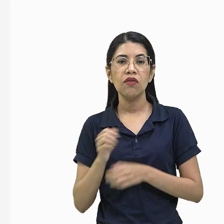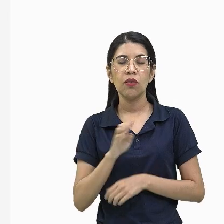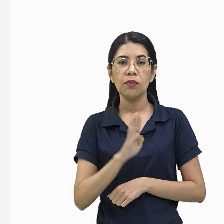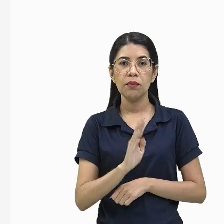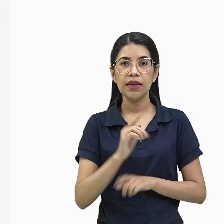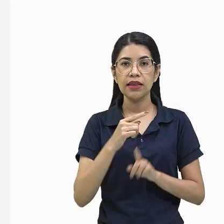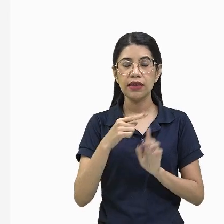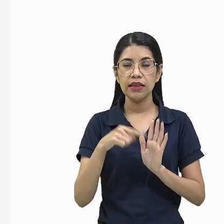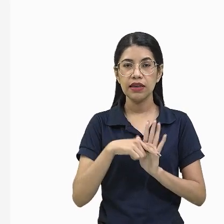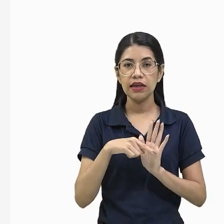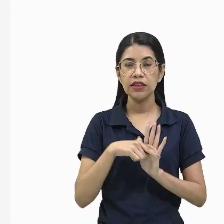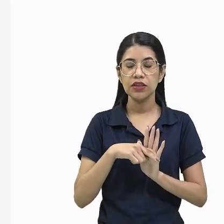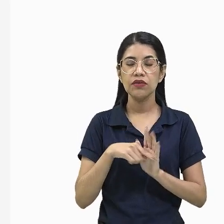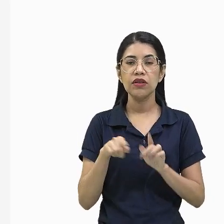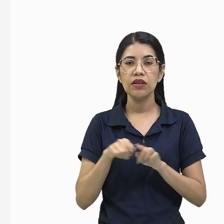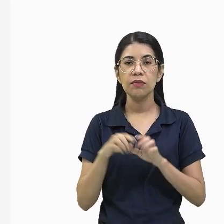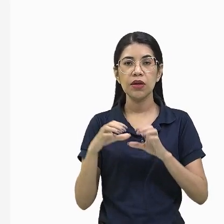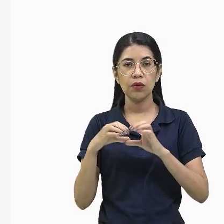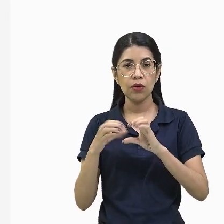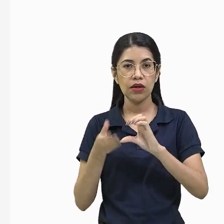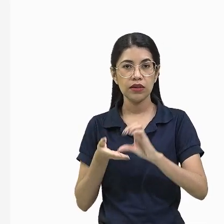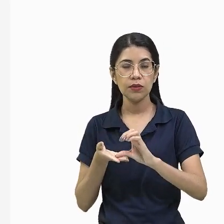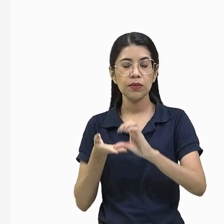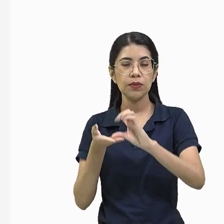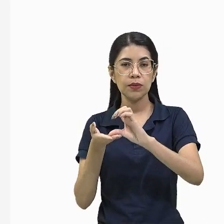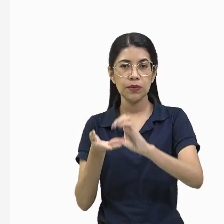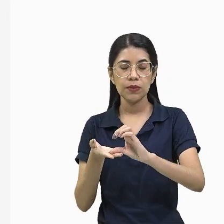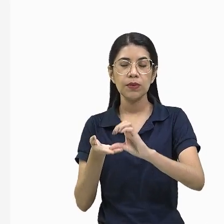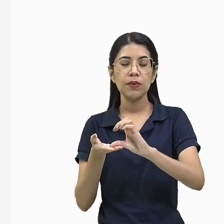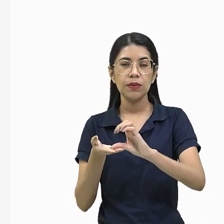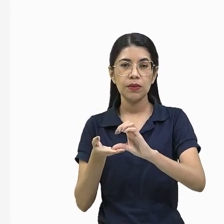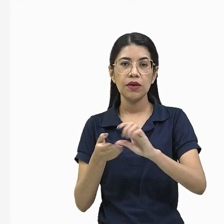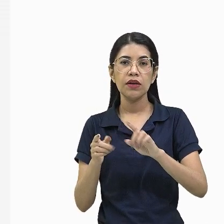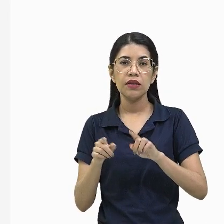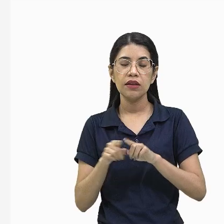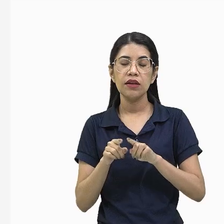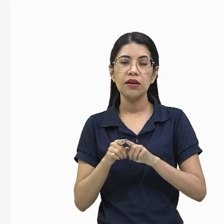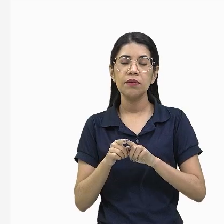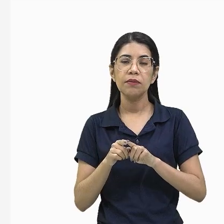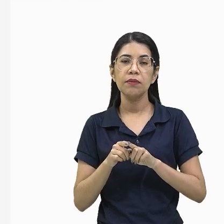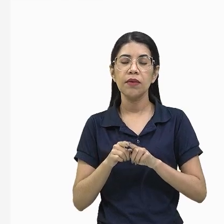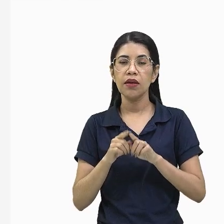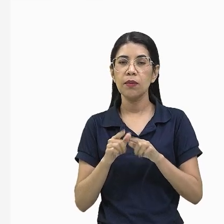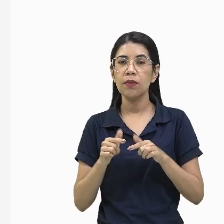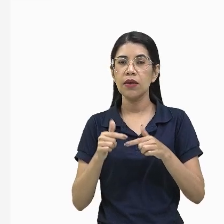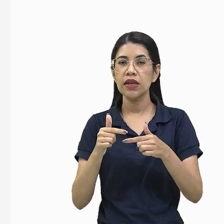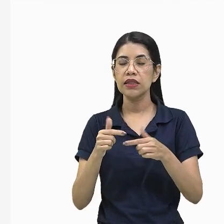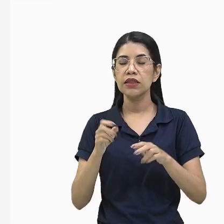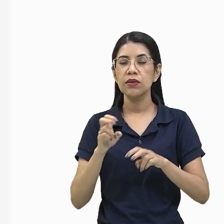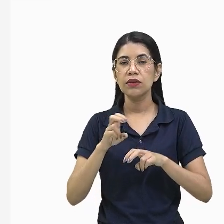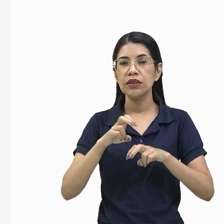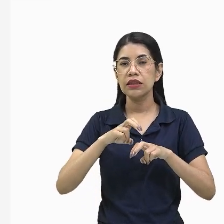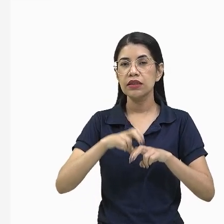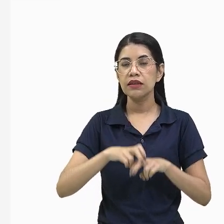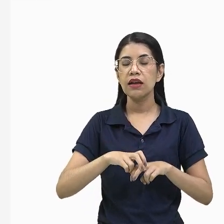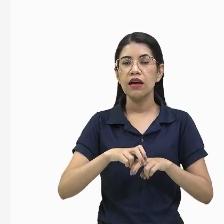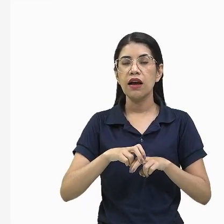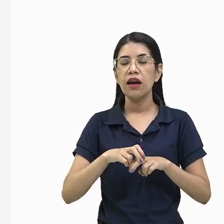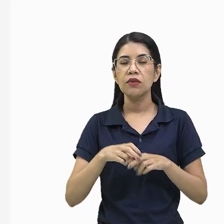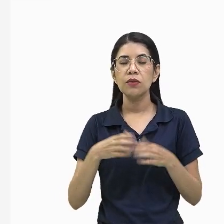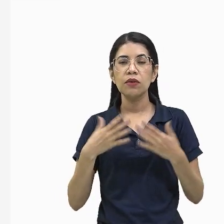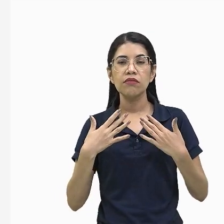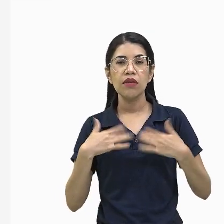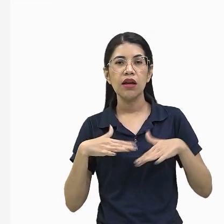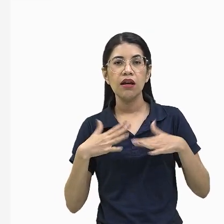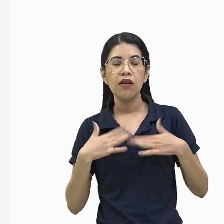negativo, segurando o coração, com o coração aí, com esse gesto, sentado, de maneira